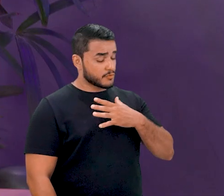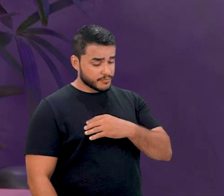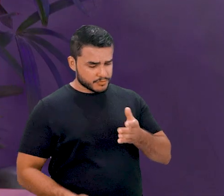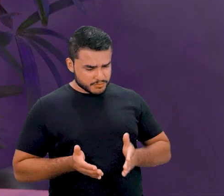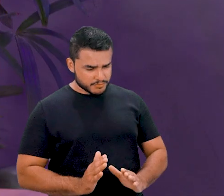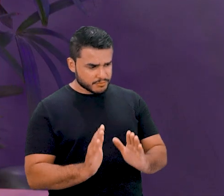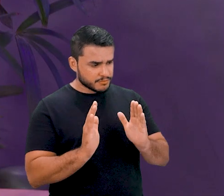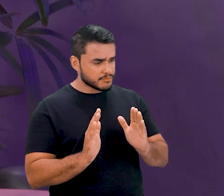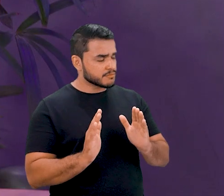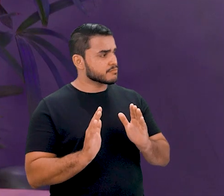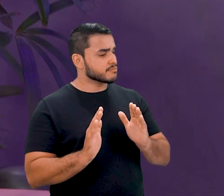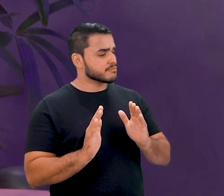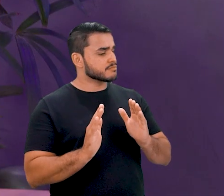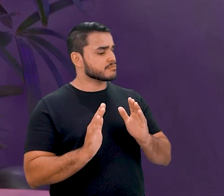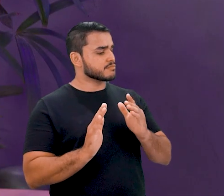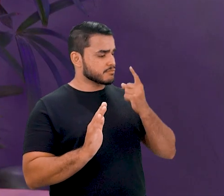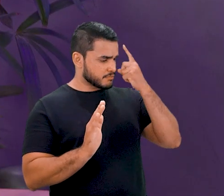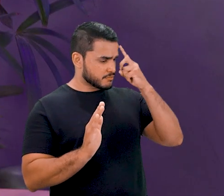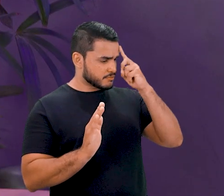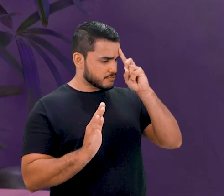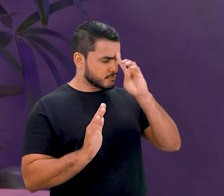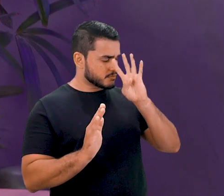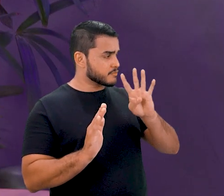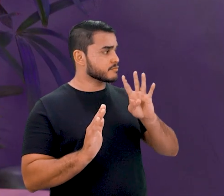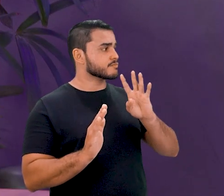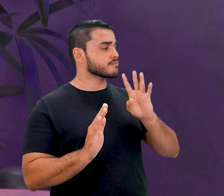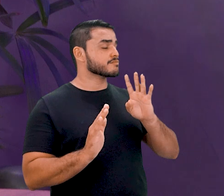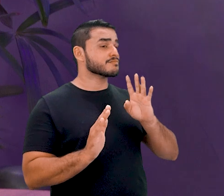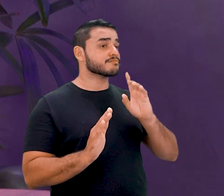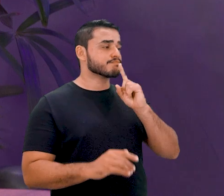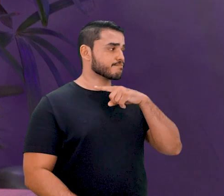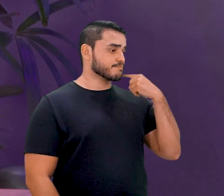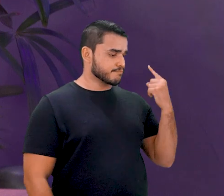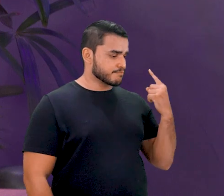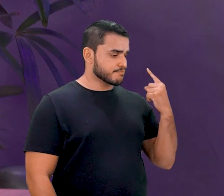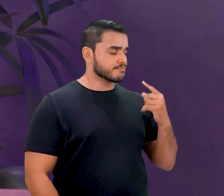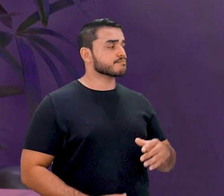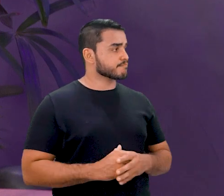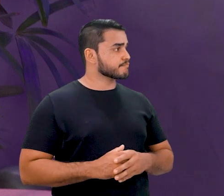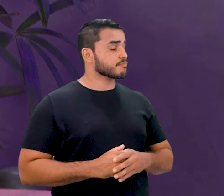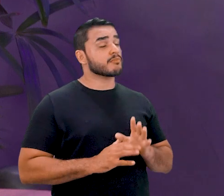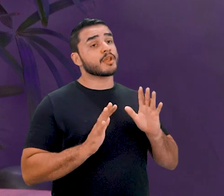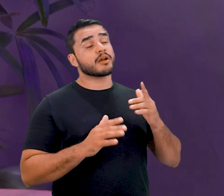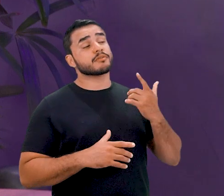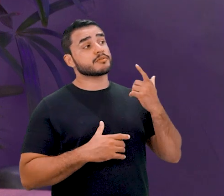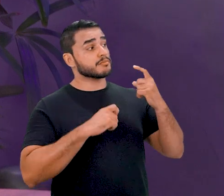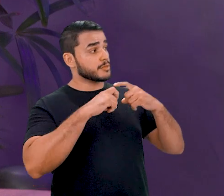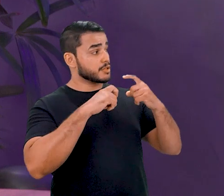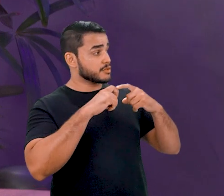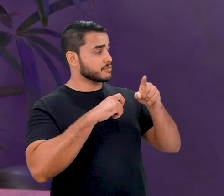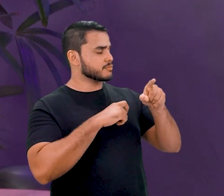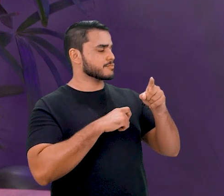depois. Só que no meio desse caminho eu encontrei um obstetra maravilhoso. E mesmo muitas pessoas dizendo que eu não ia conseguir